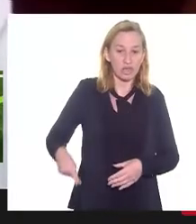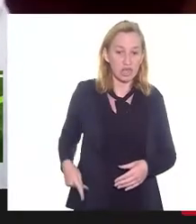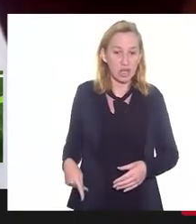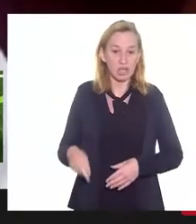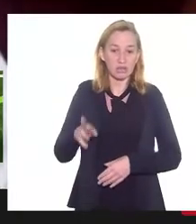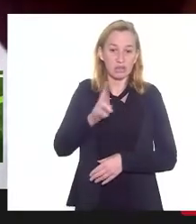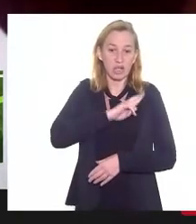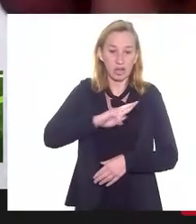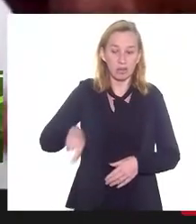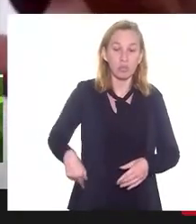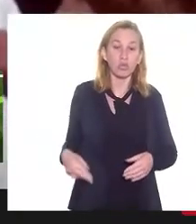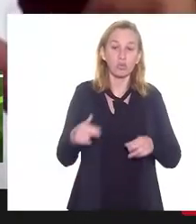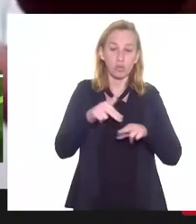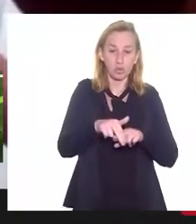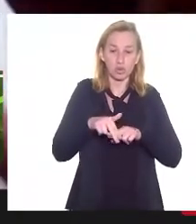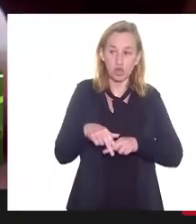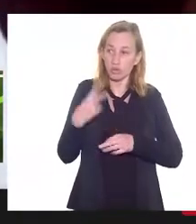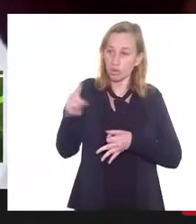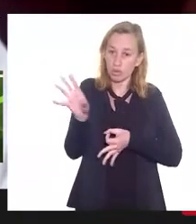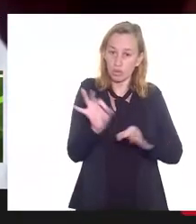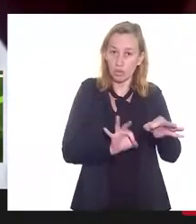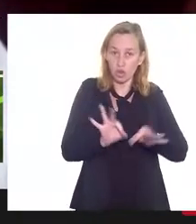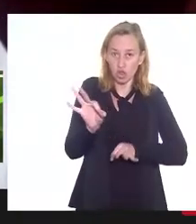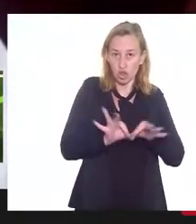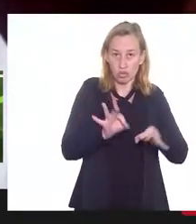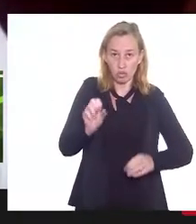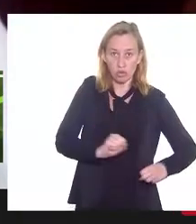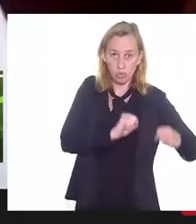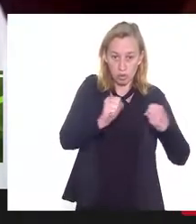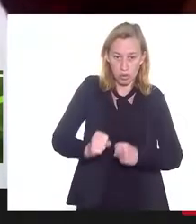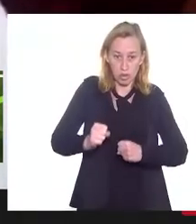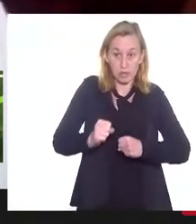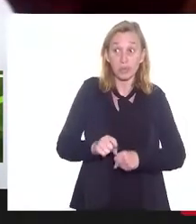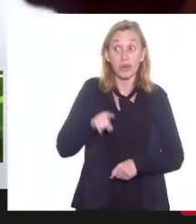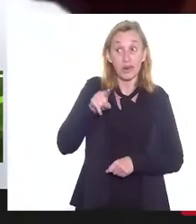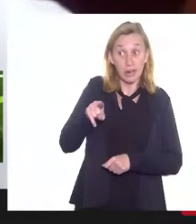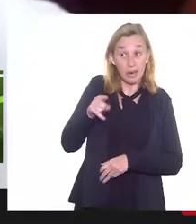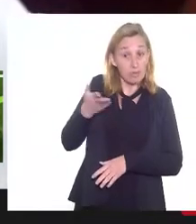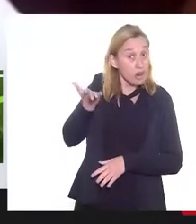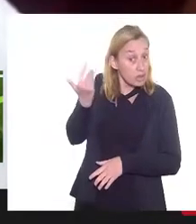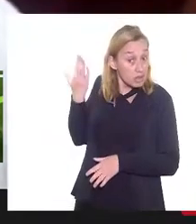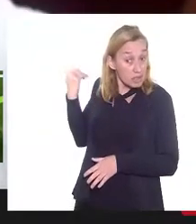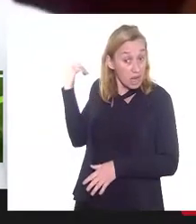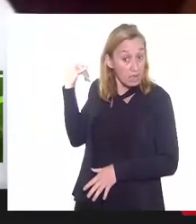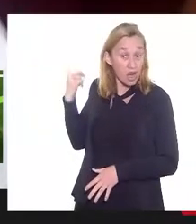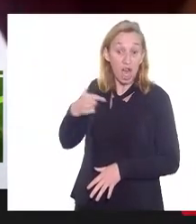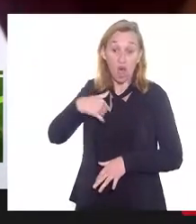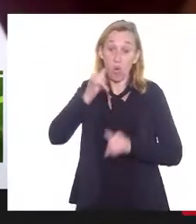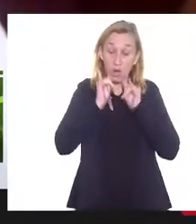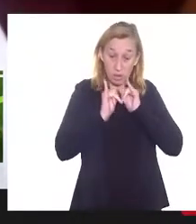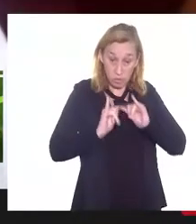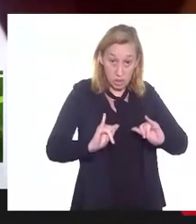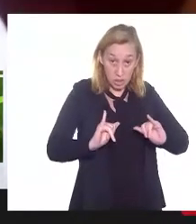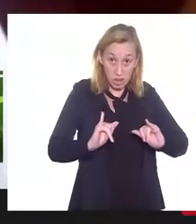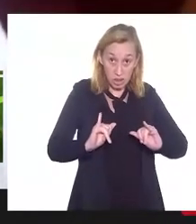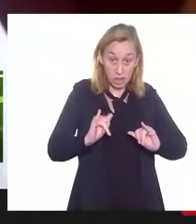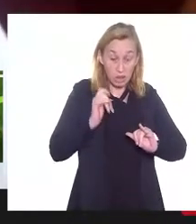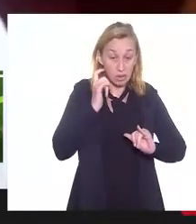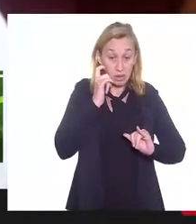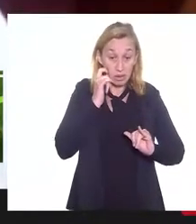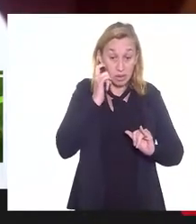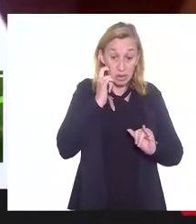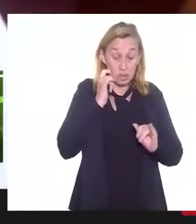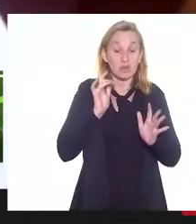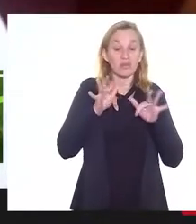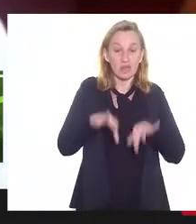por conta do seu projeto de poder. Naquela época, eu anunciei, eu encerrei a